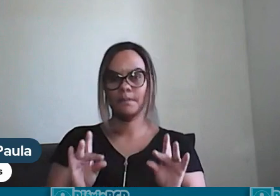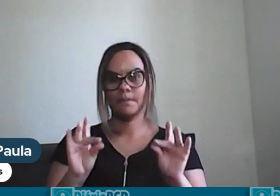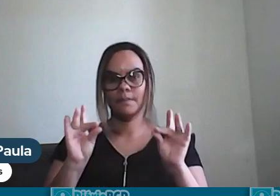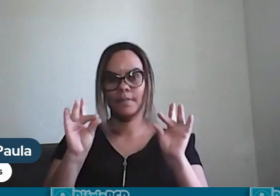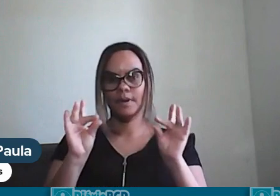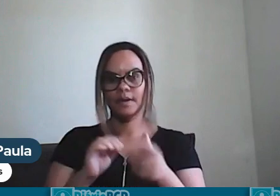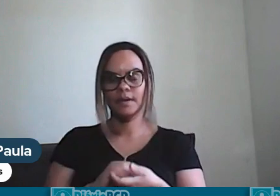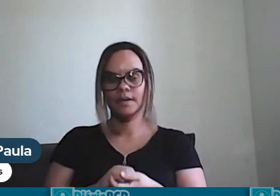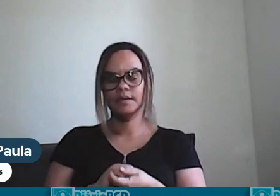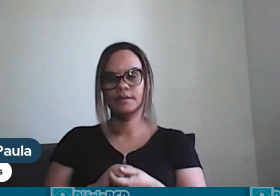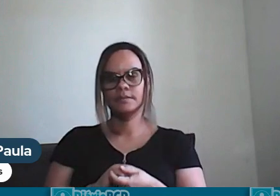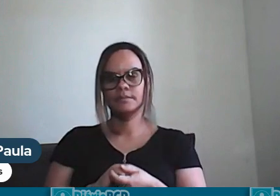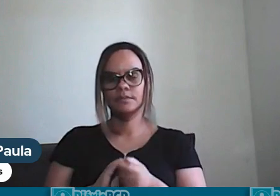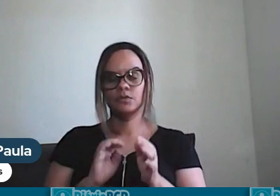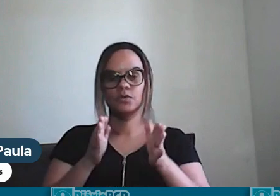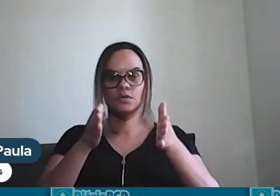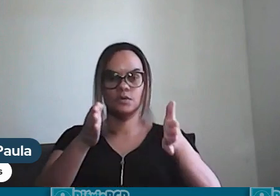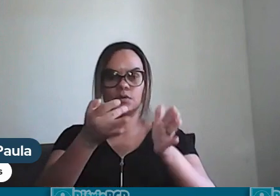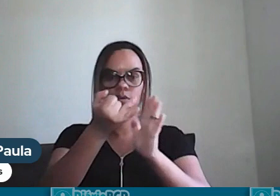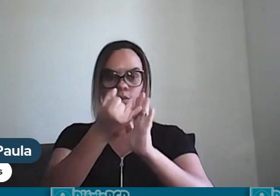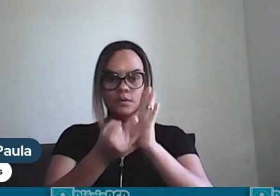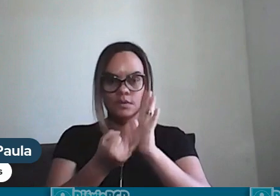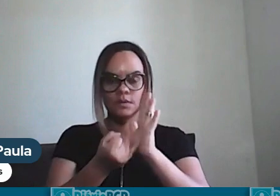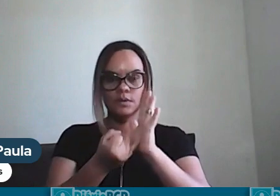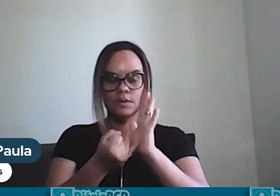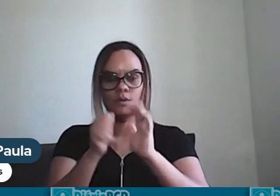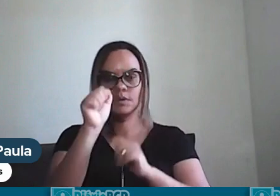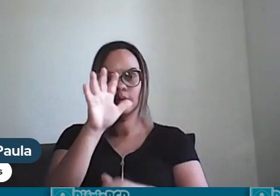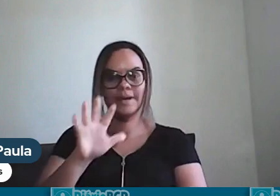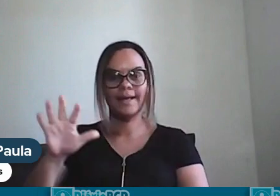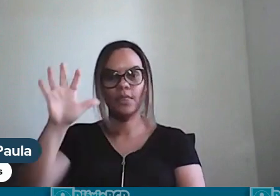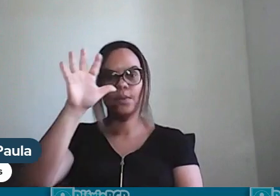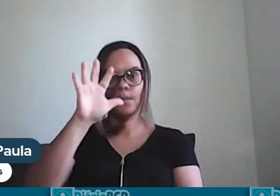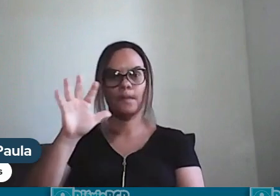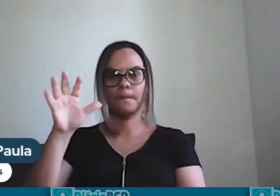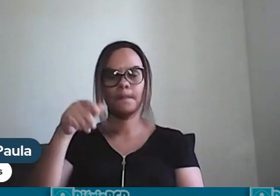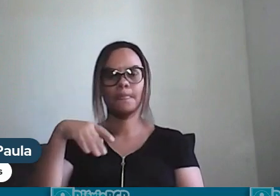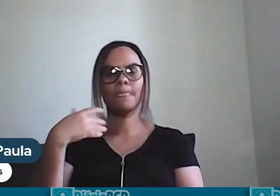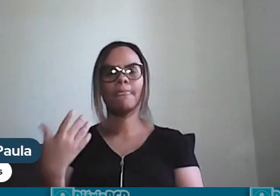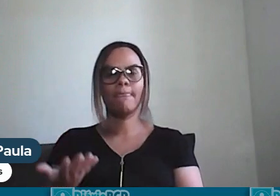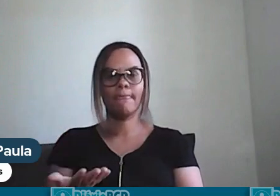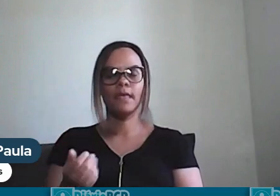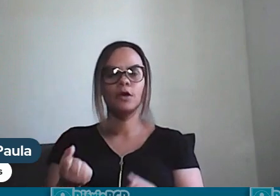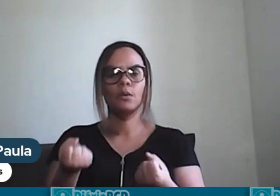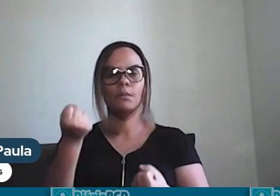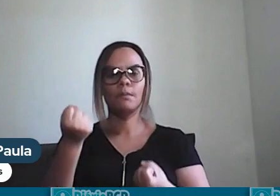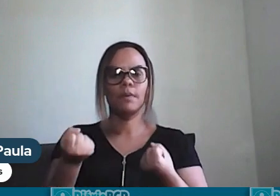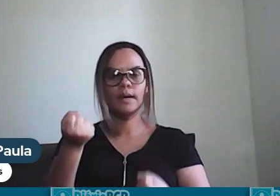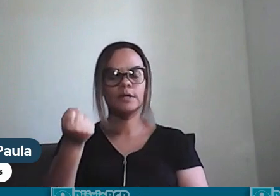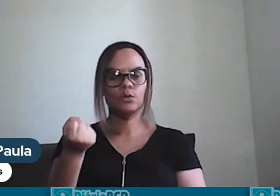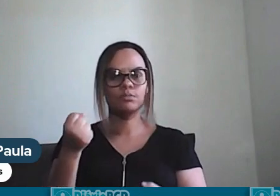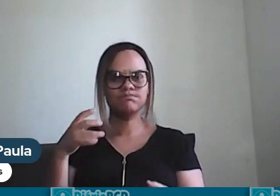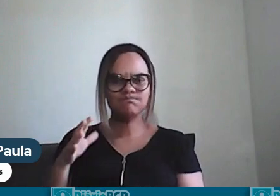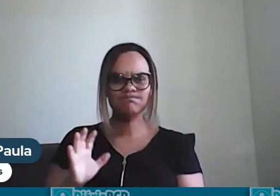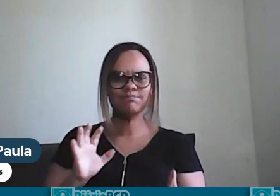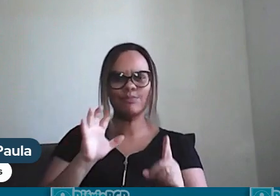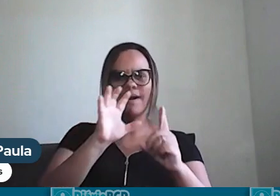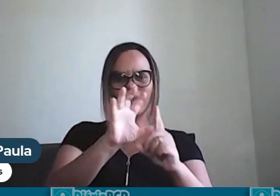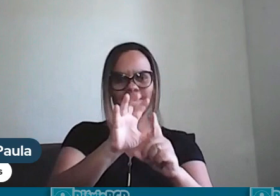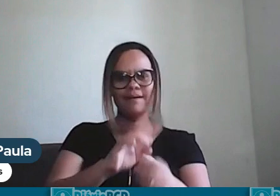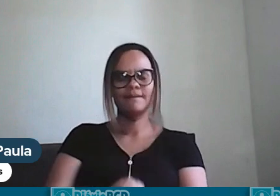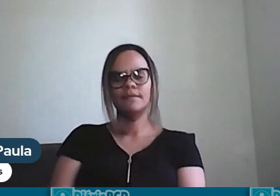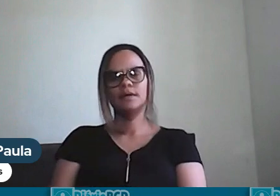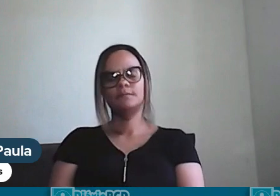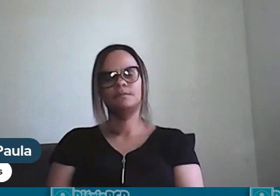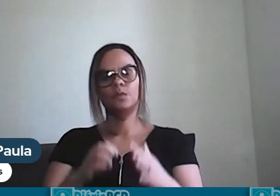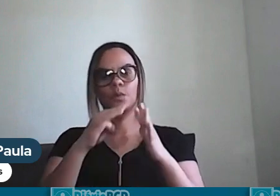especificamente para a isenção de um imposto estadual. Qual é o grau de impacto numa